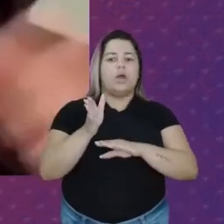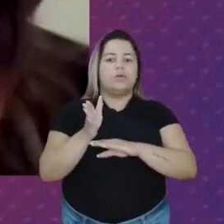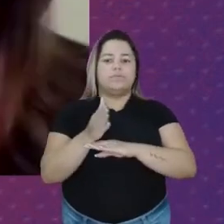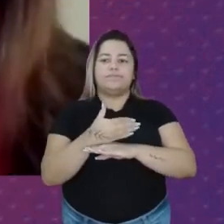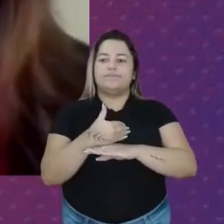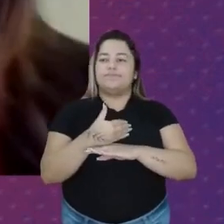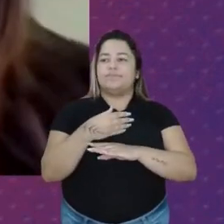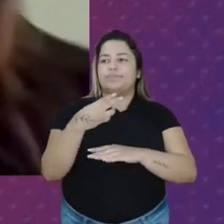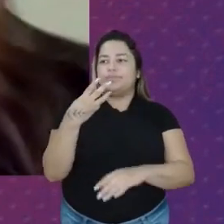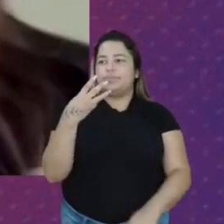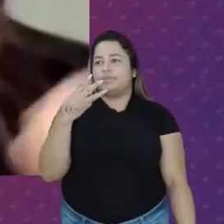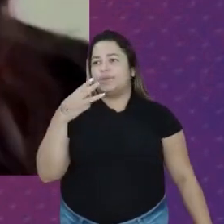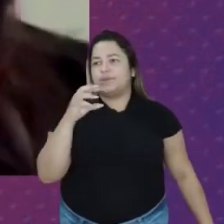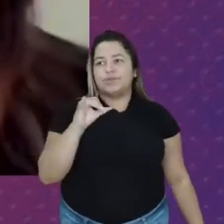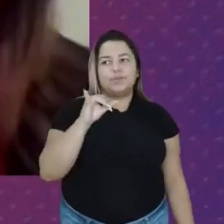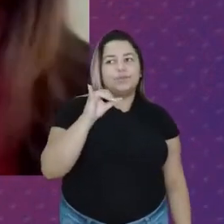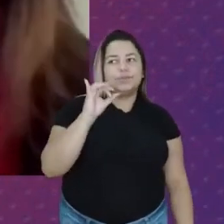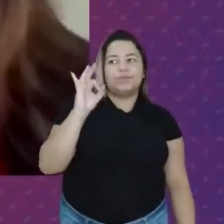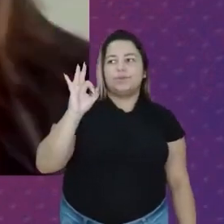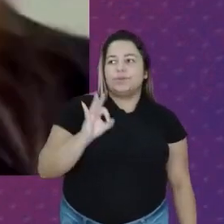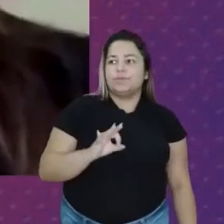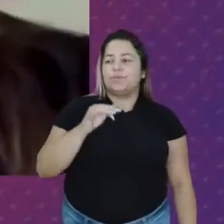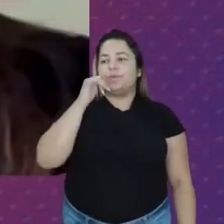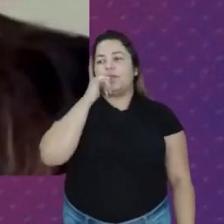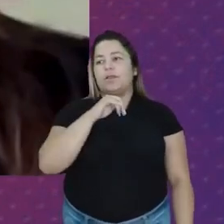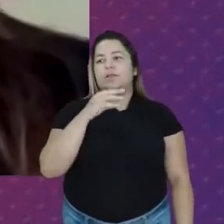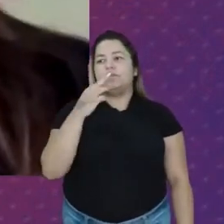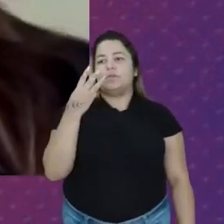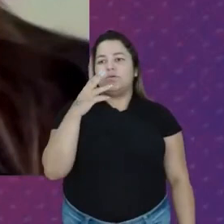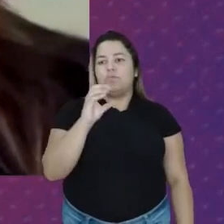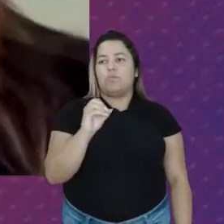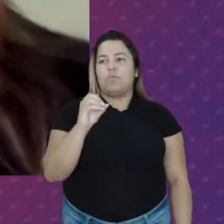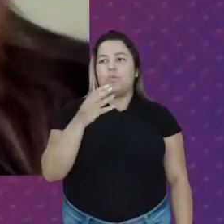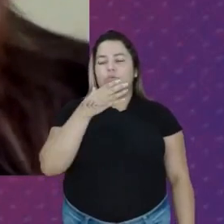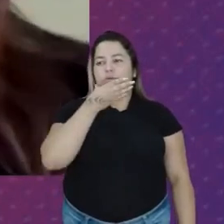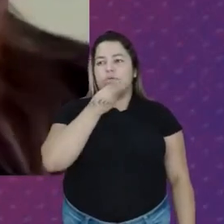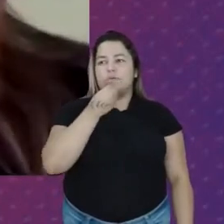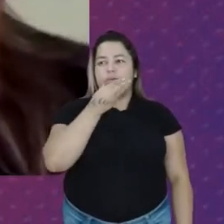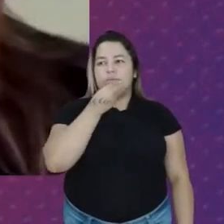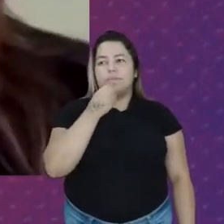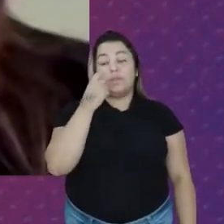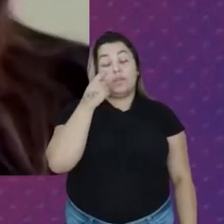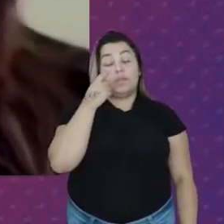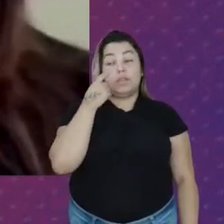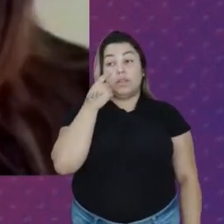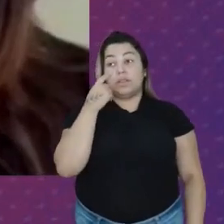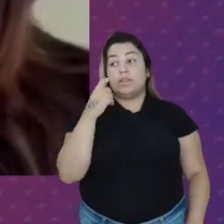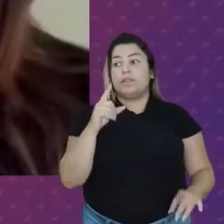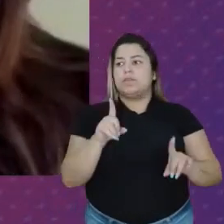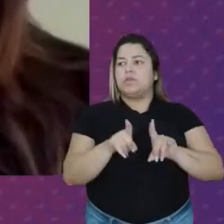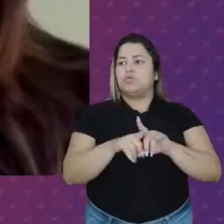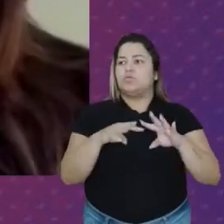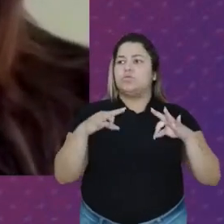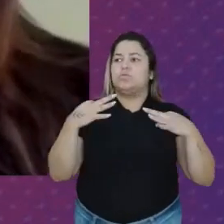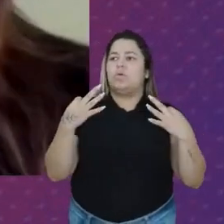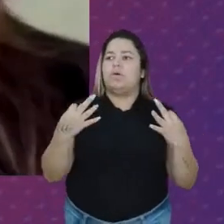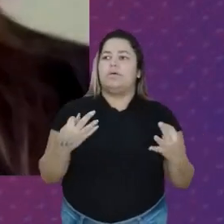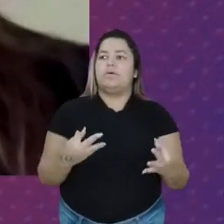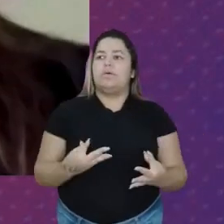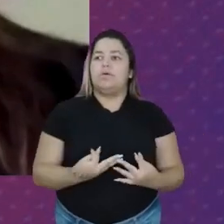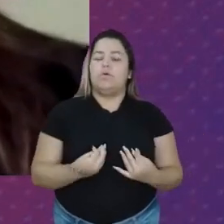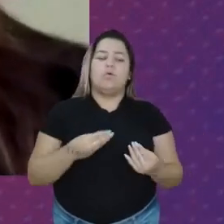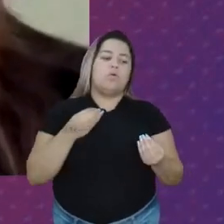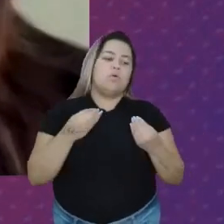vai 30%, por exemplo, 30% para mulheres, 70% para homens. Mas dentro desses 30% de mulheres, tem que ver qual